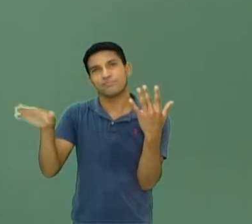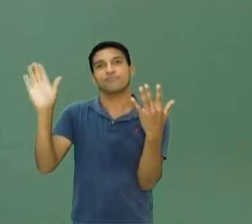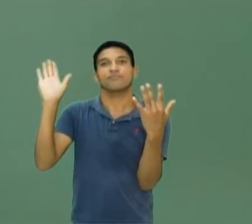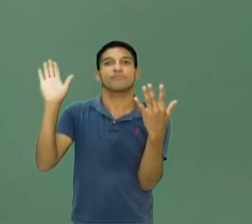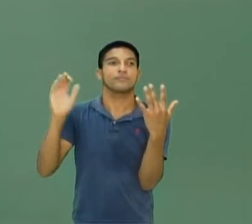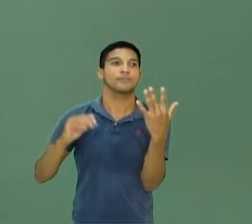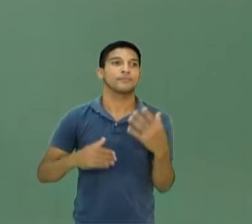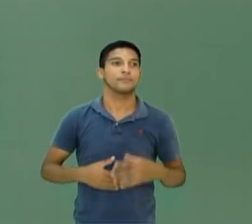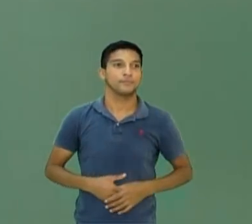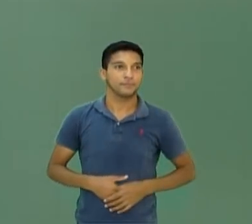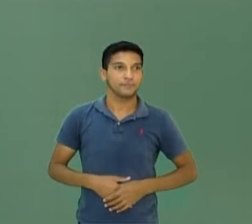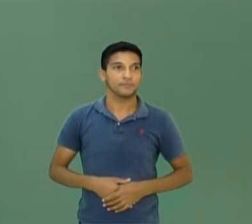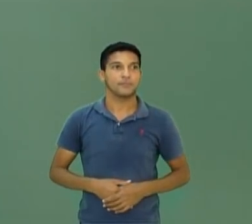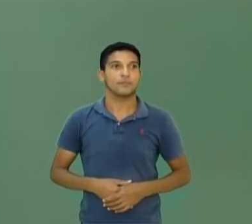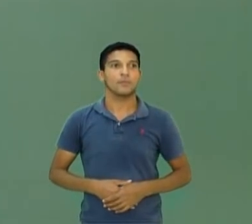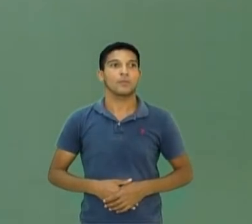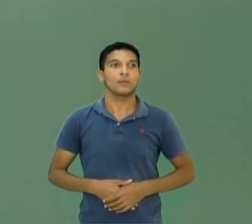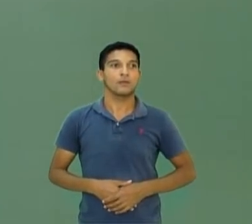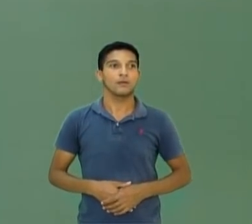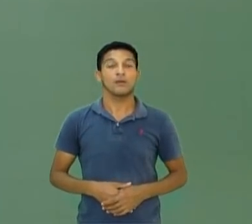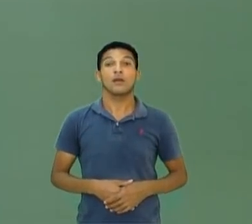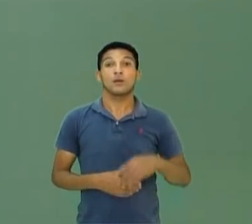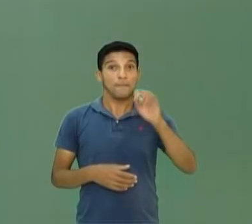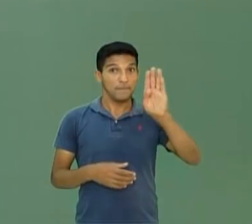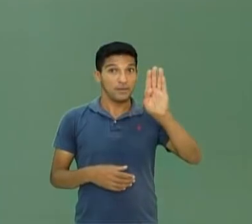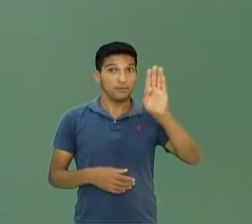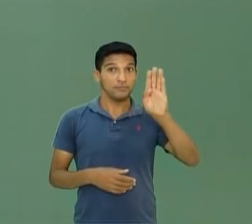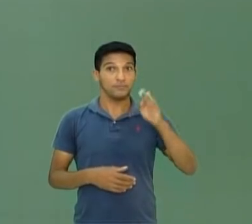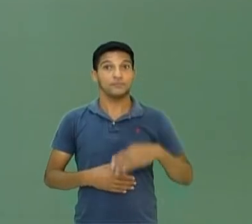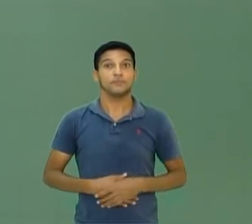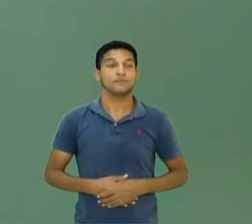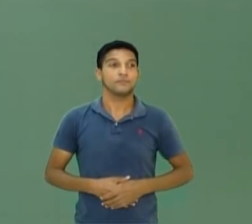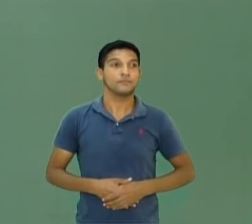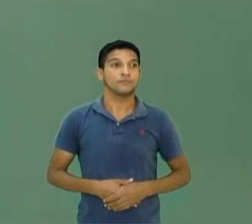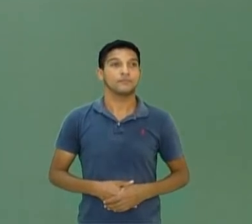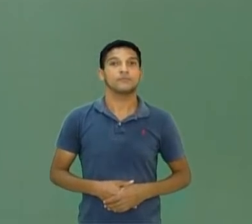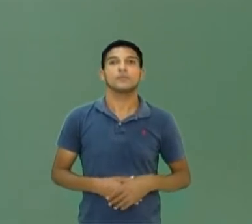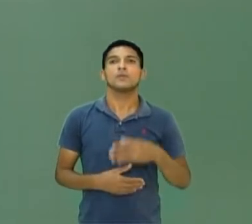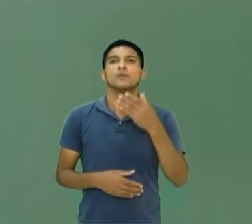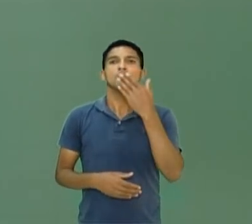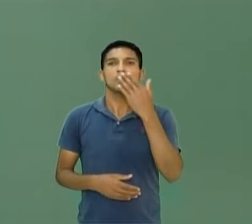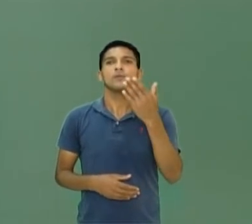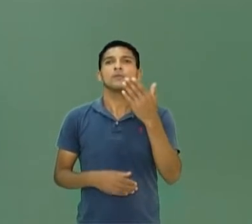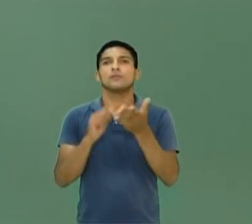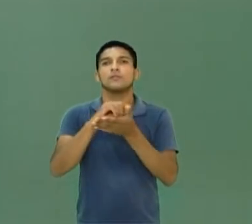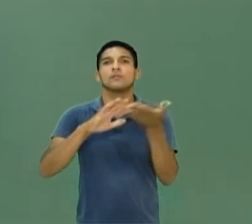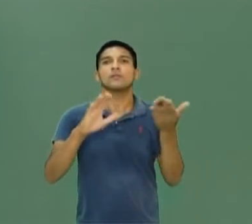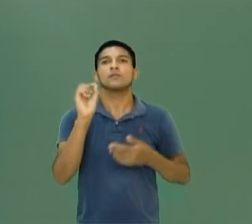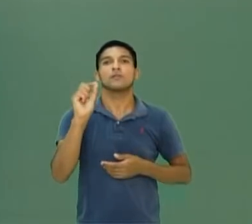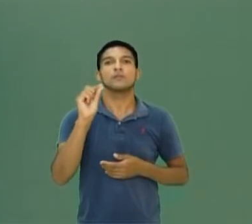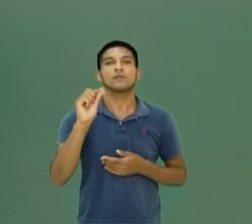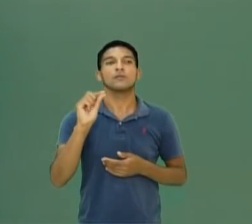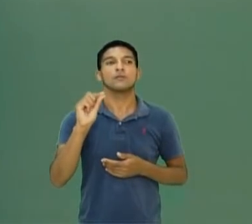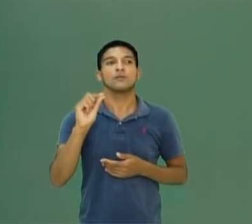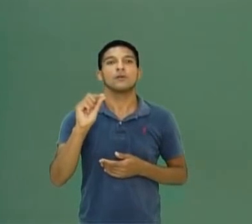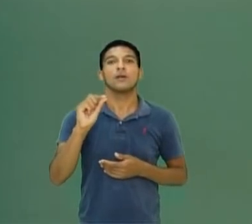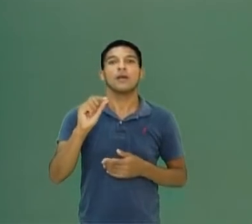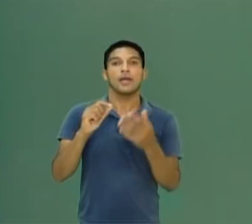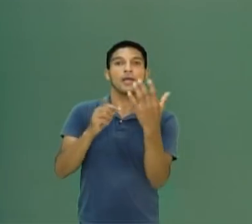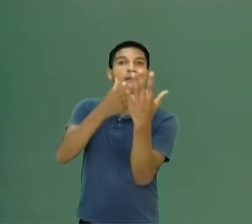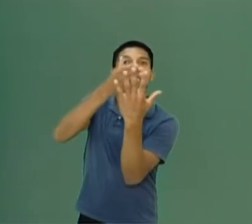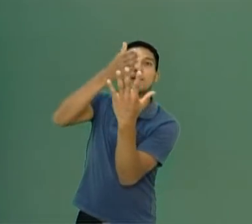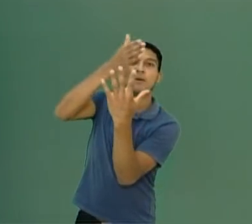Né? O próximo número par, 8. E aqui você já tem uma ideia de qual é o próximo número. 8,